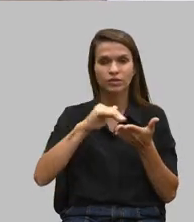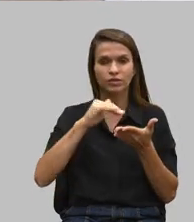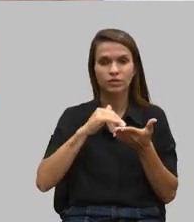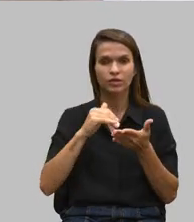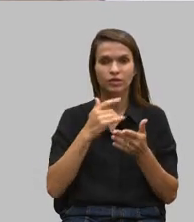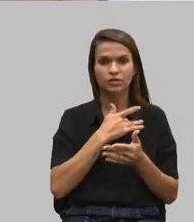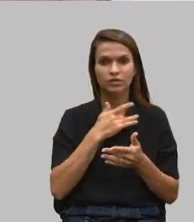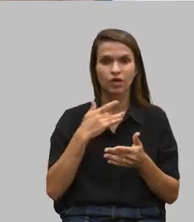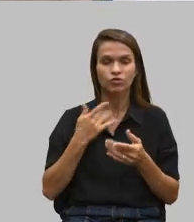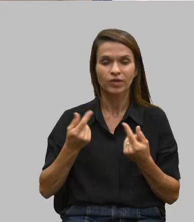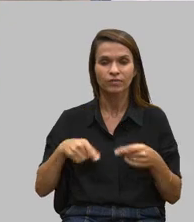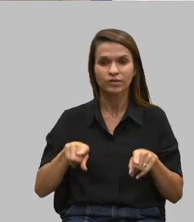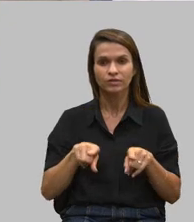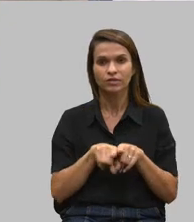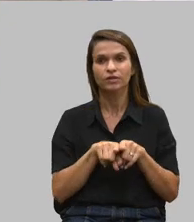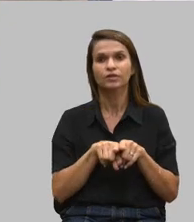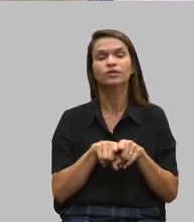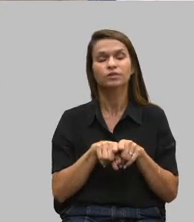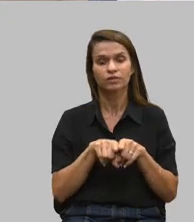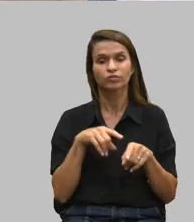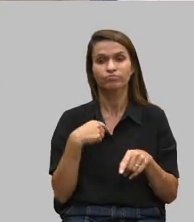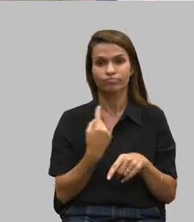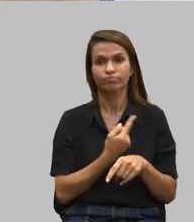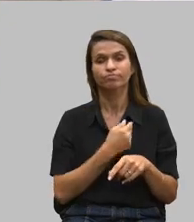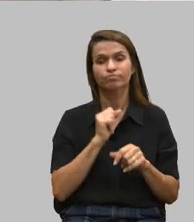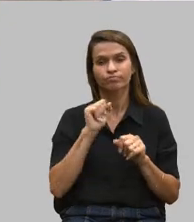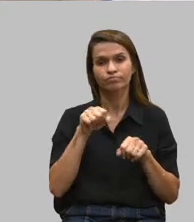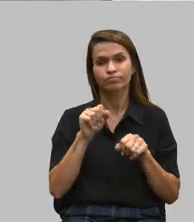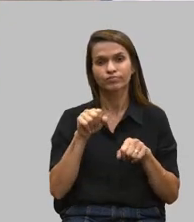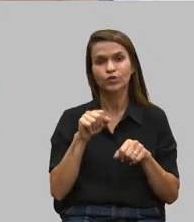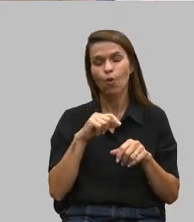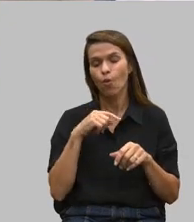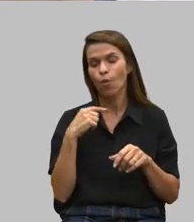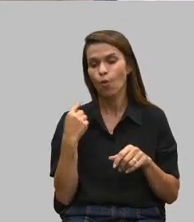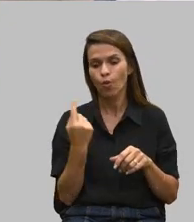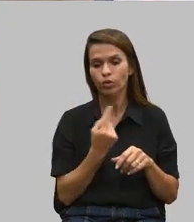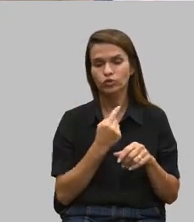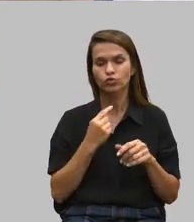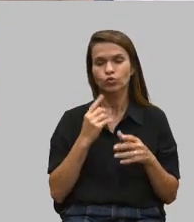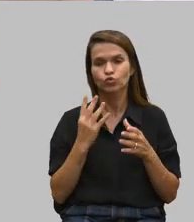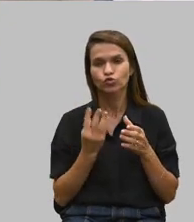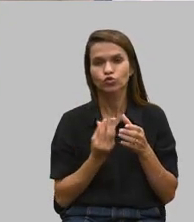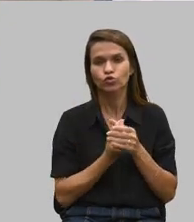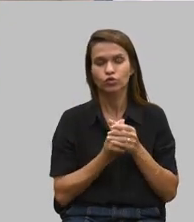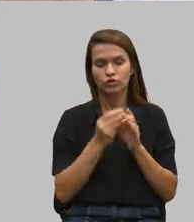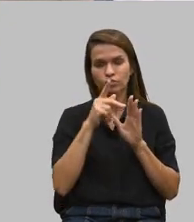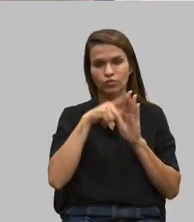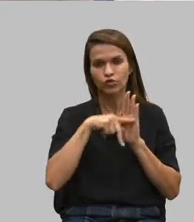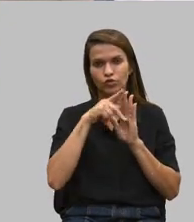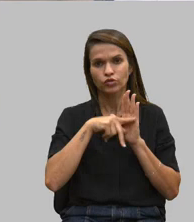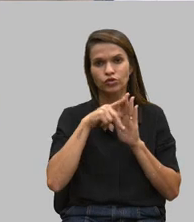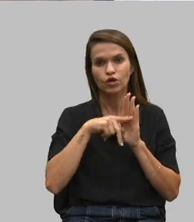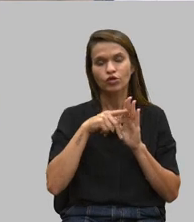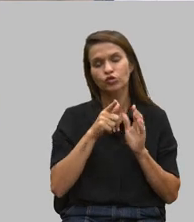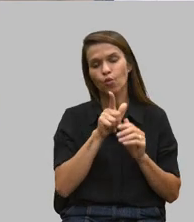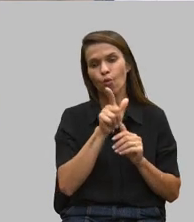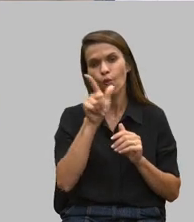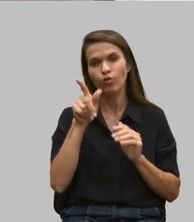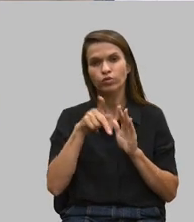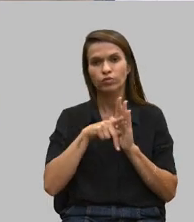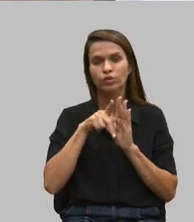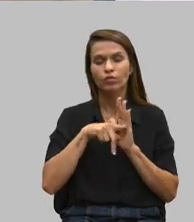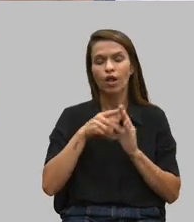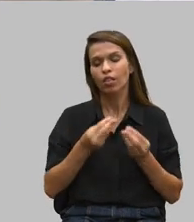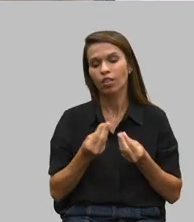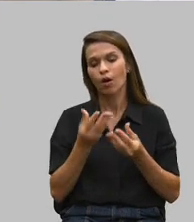pela parceria estamos sim todos nós envolvidos neste projeto e em todos os outros para levar